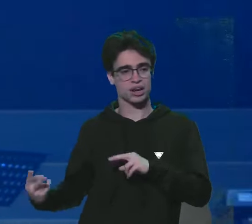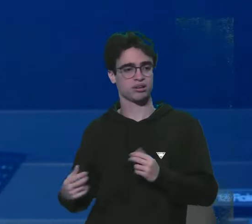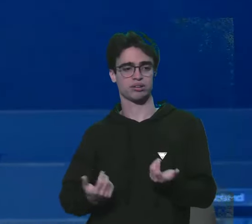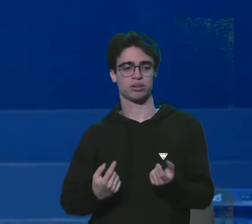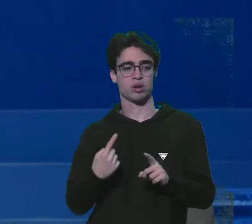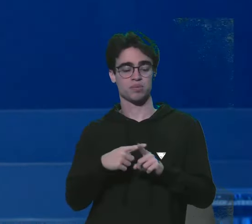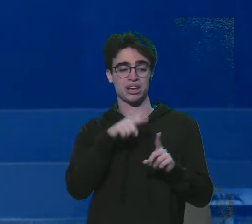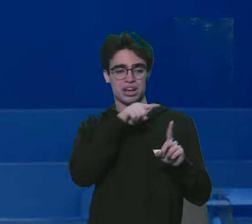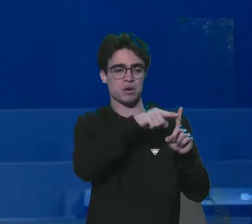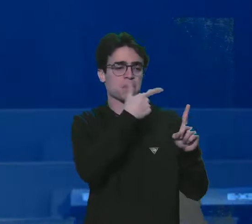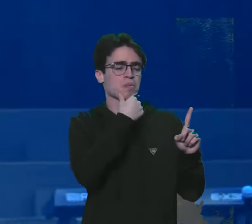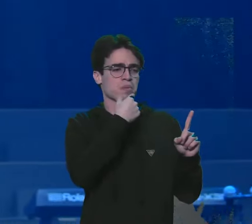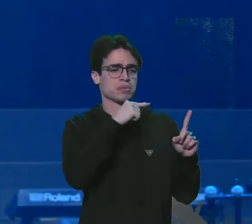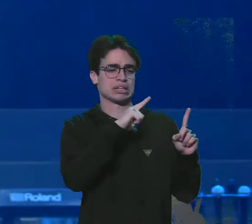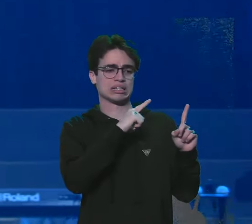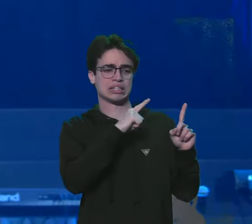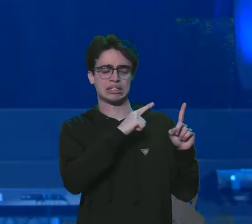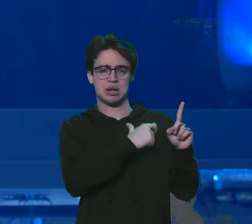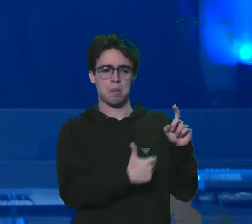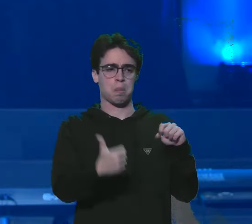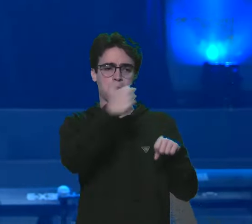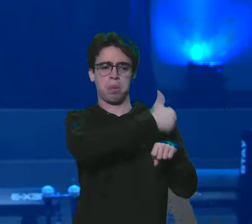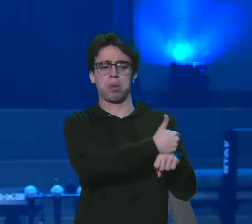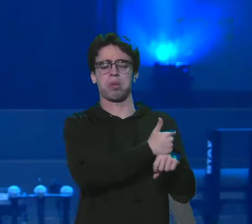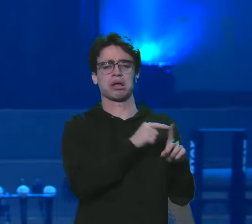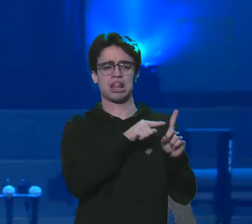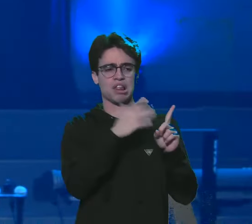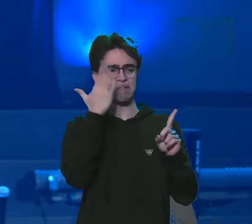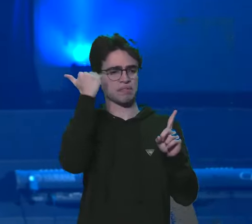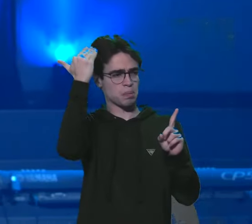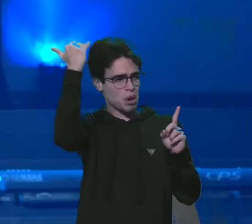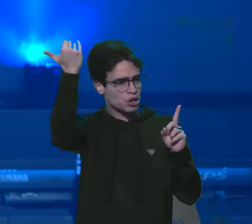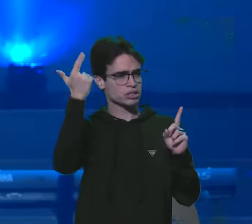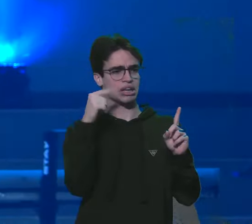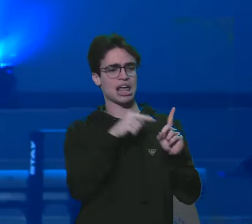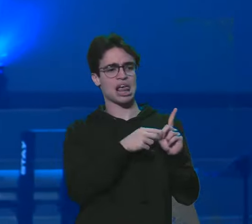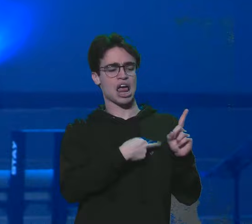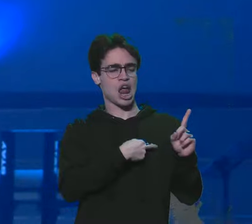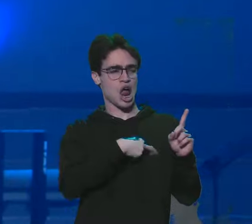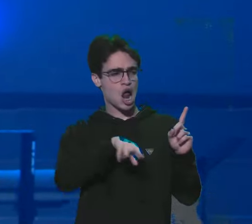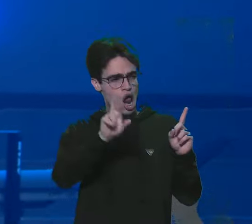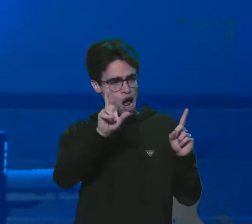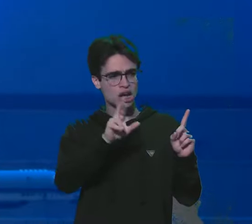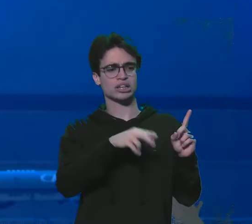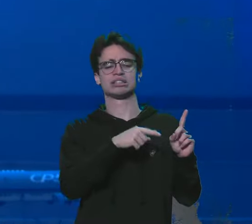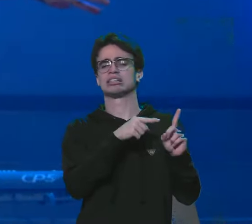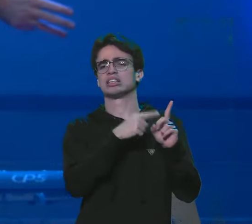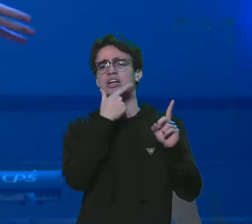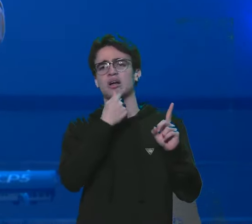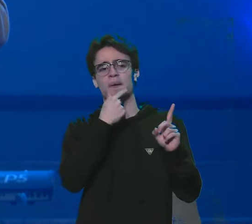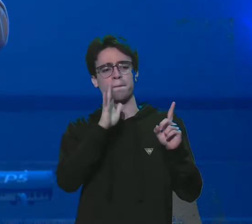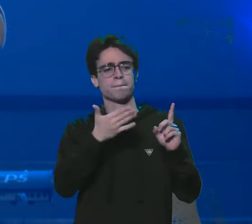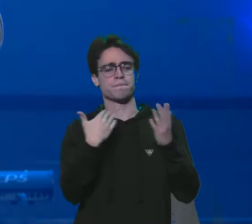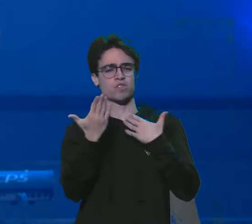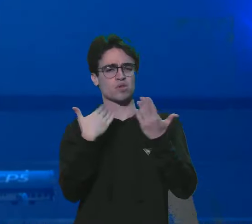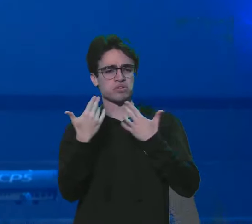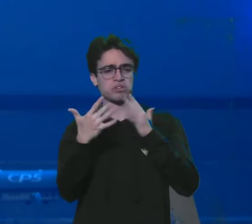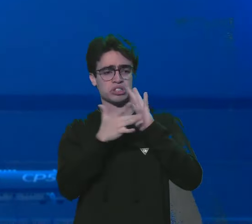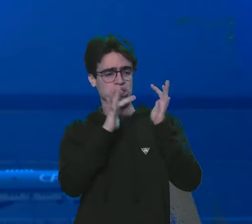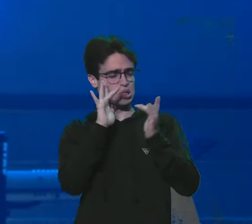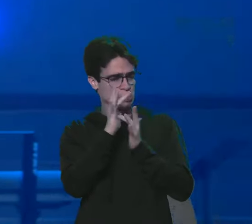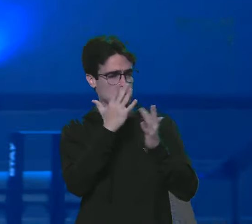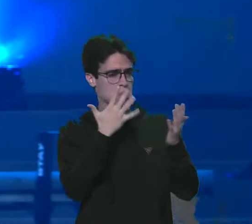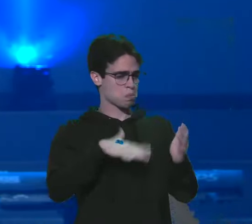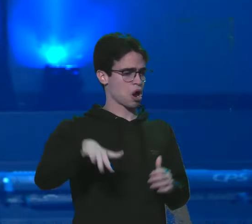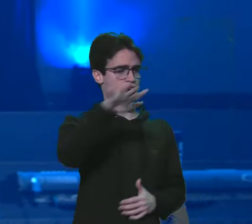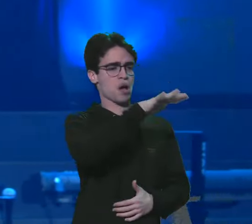tinha posição social. Jairo era conhecido. Jairo era religioso. Jairo falou com Jesus publicamente.